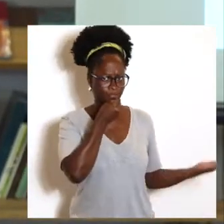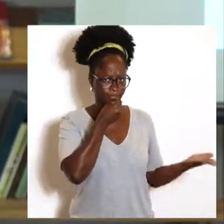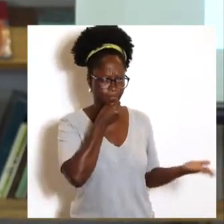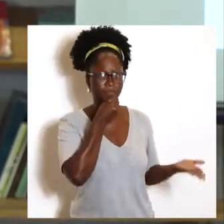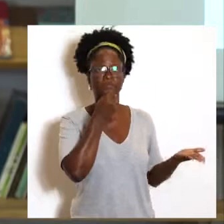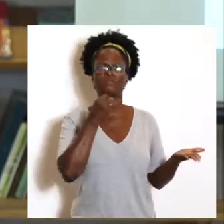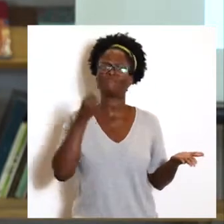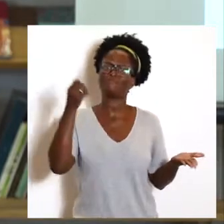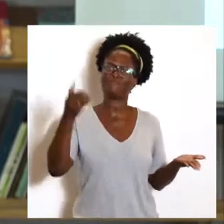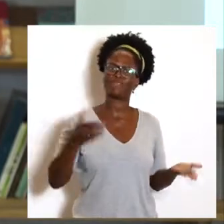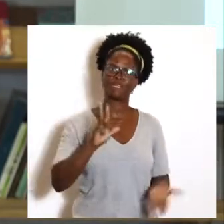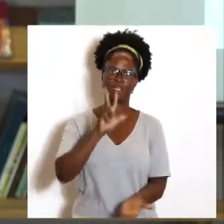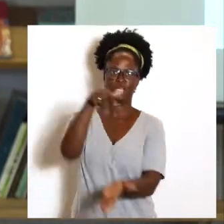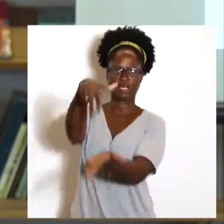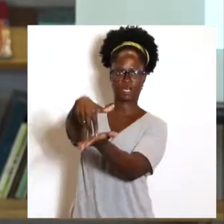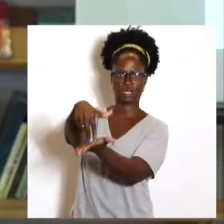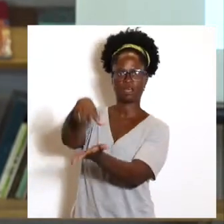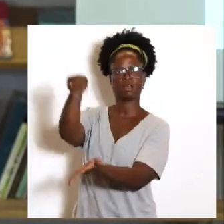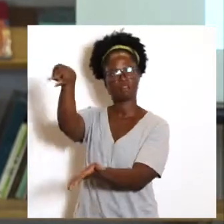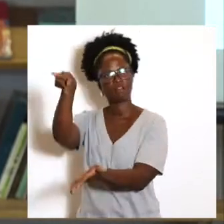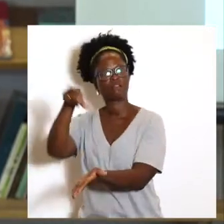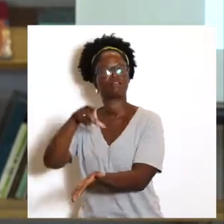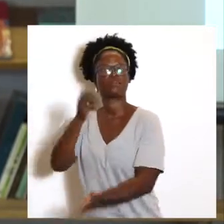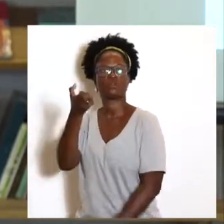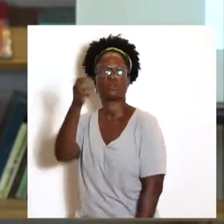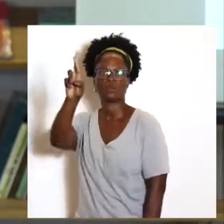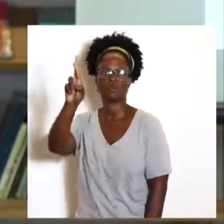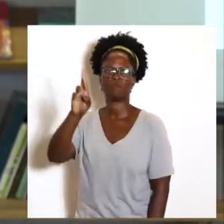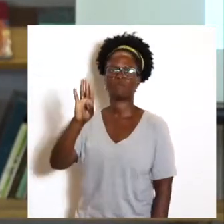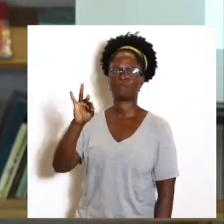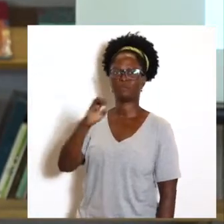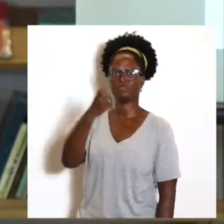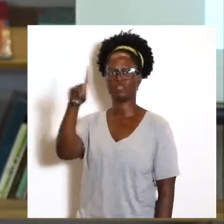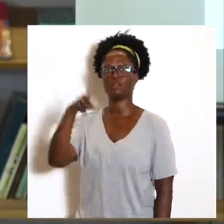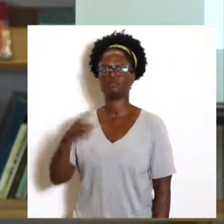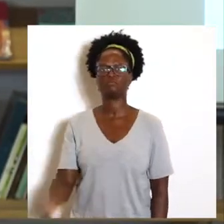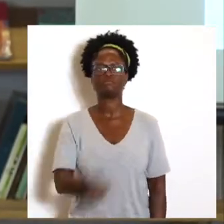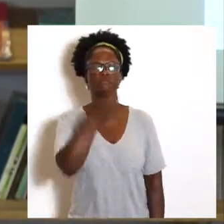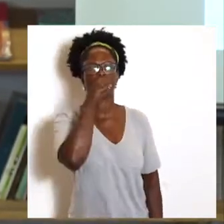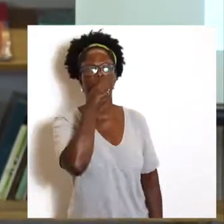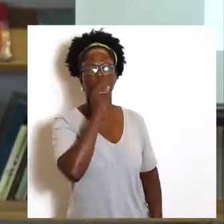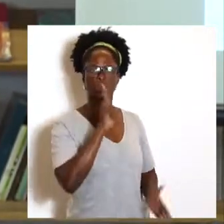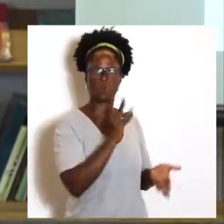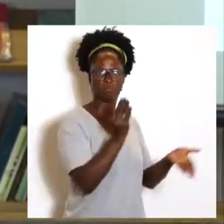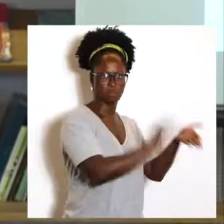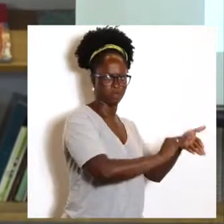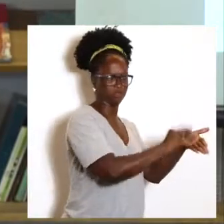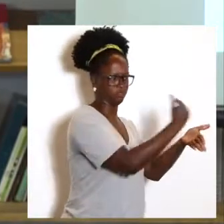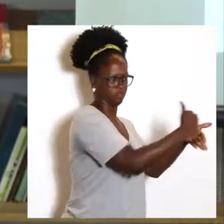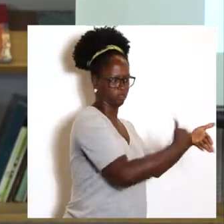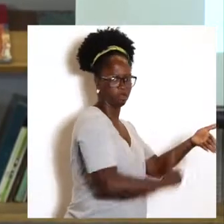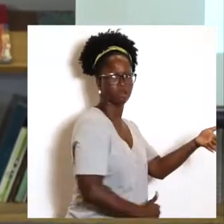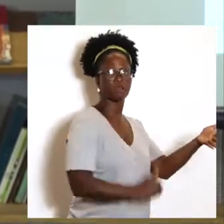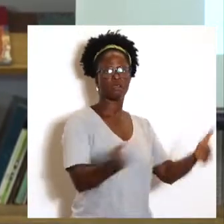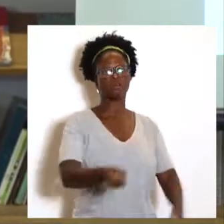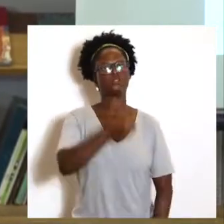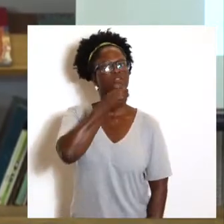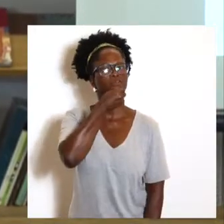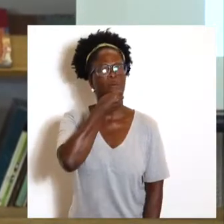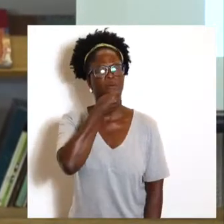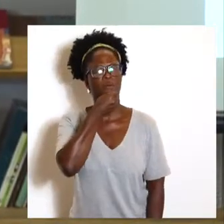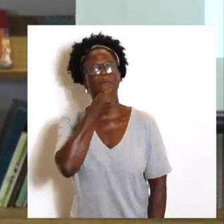momento lá na frente do bar do zé batidão todo este e pega o microfone na frente coloca o seu nome na lista e pega o microfone fala um